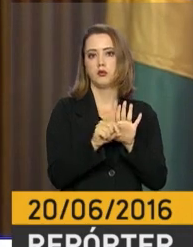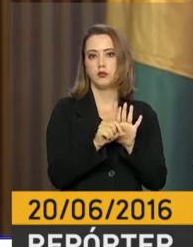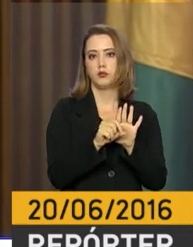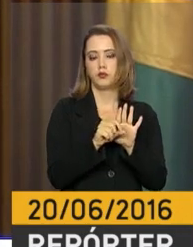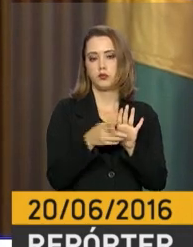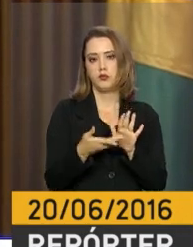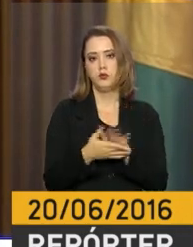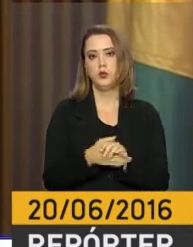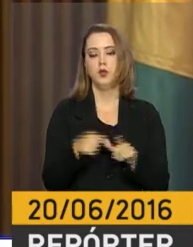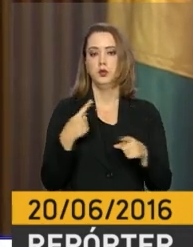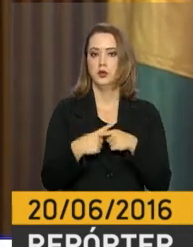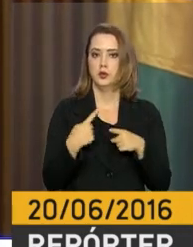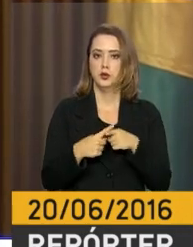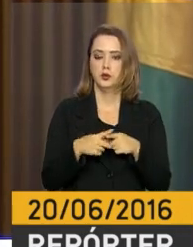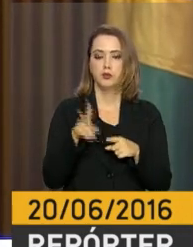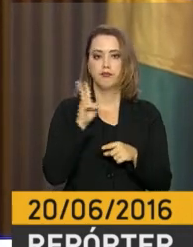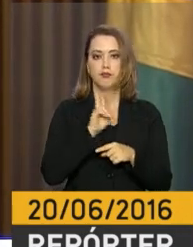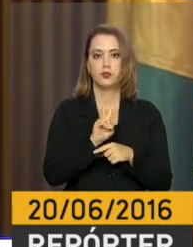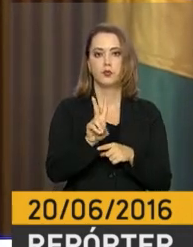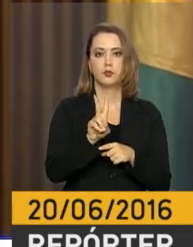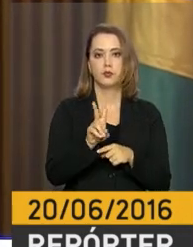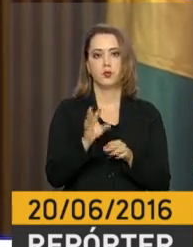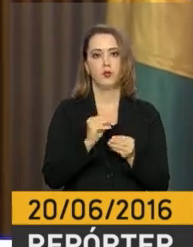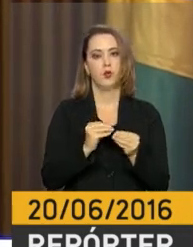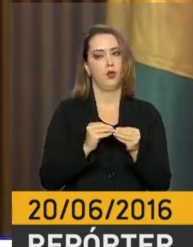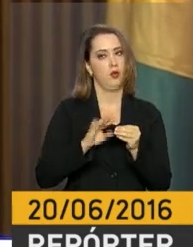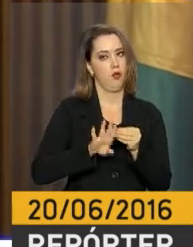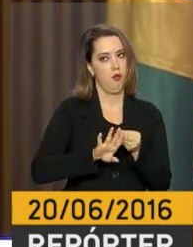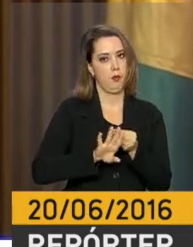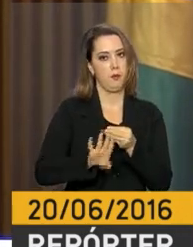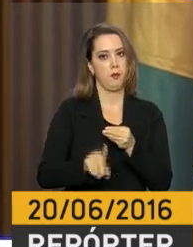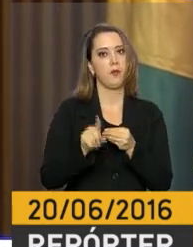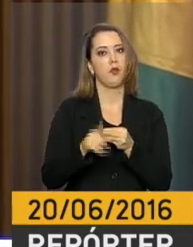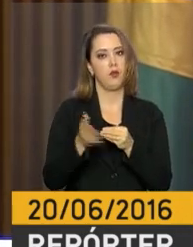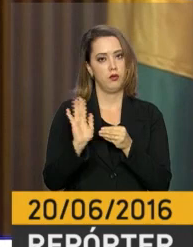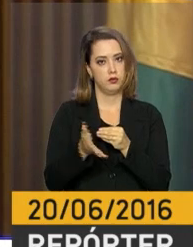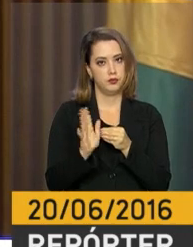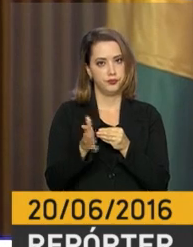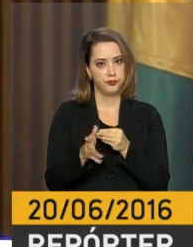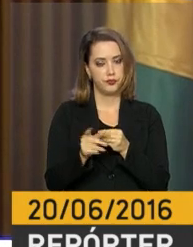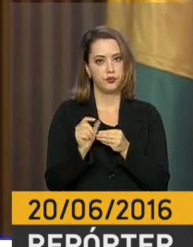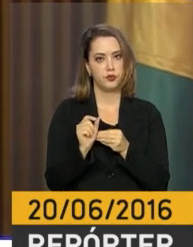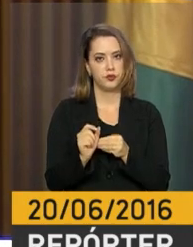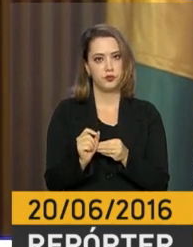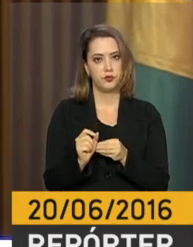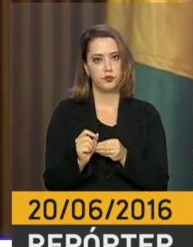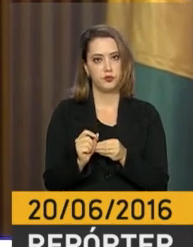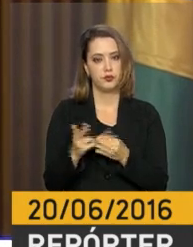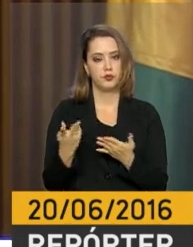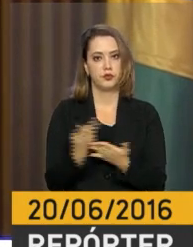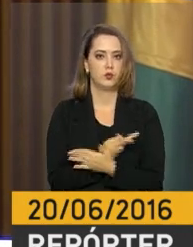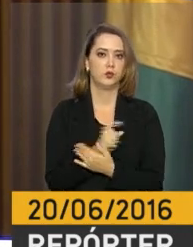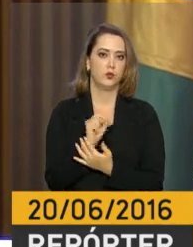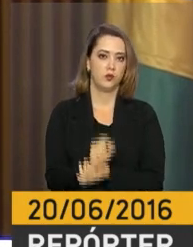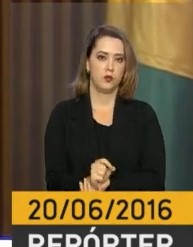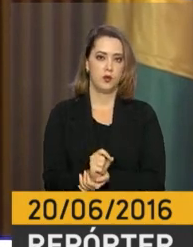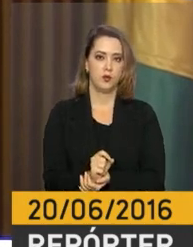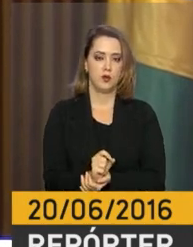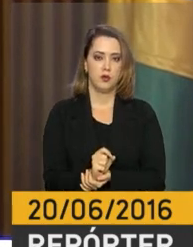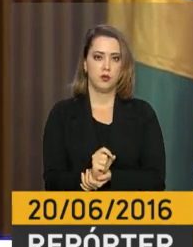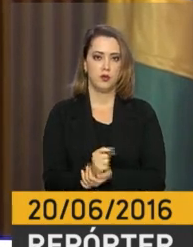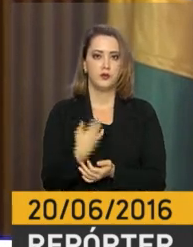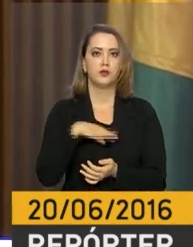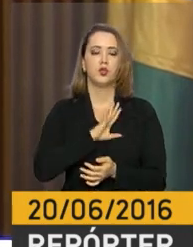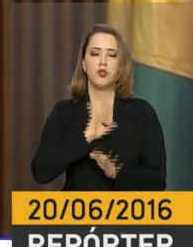emenda constitucional portanto vejam que de Fora parte a circunstância de nós estarmos eh